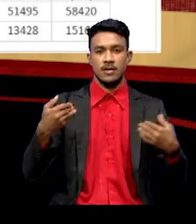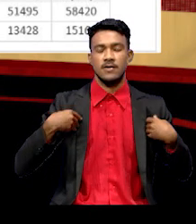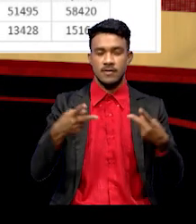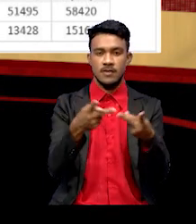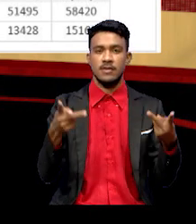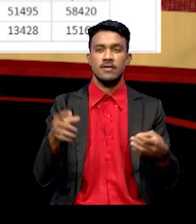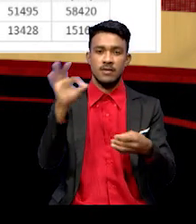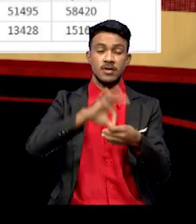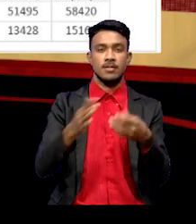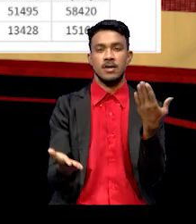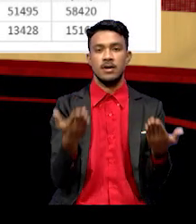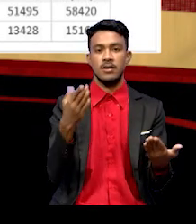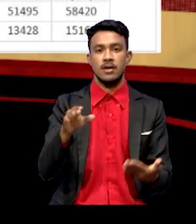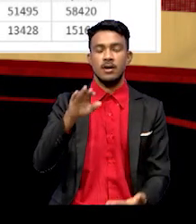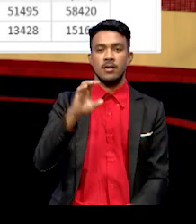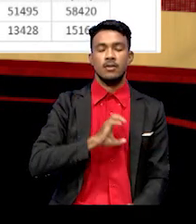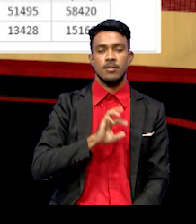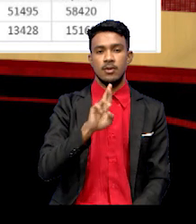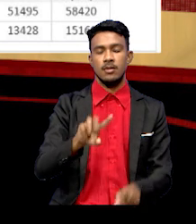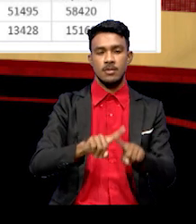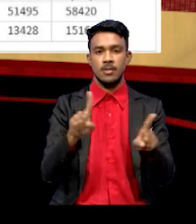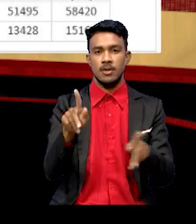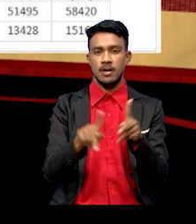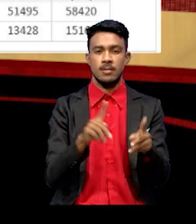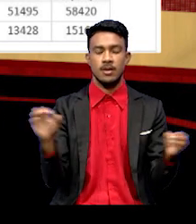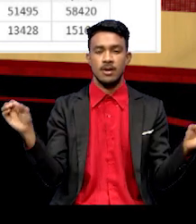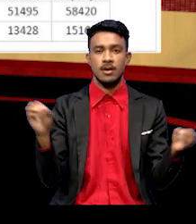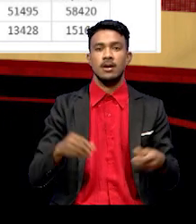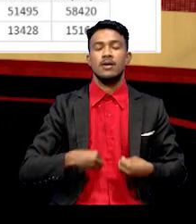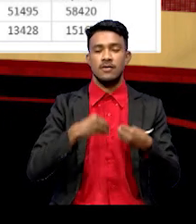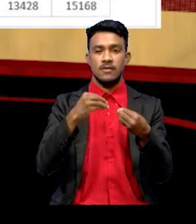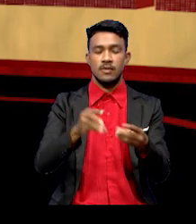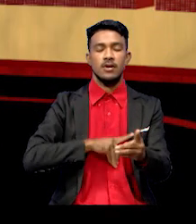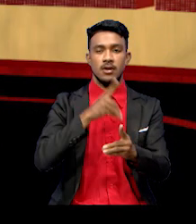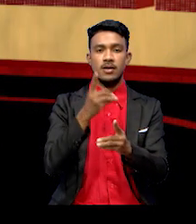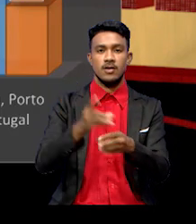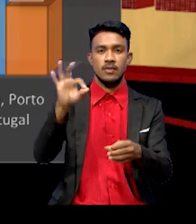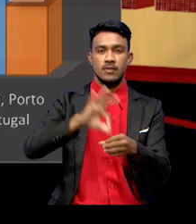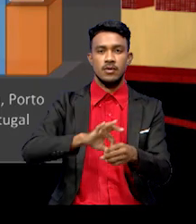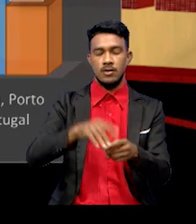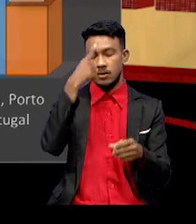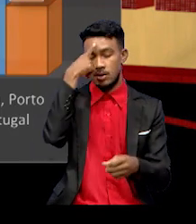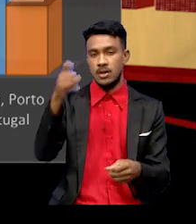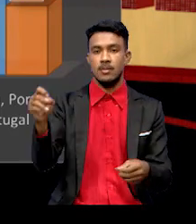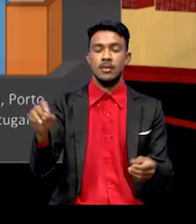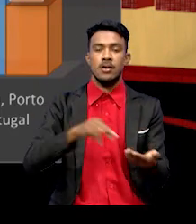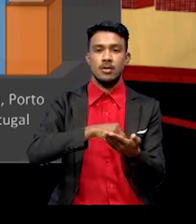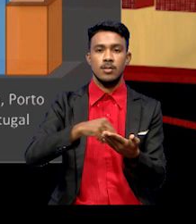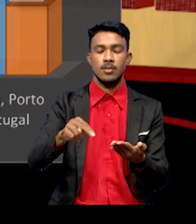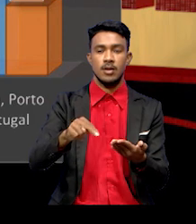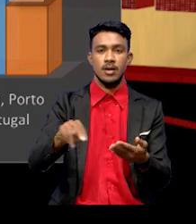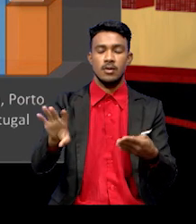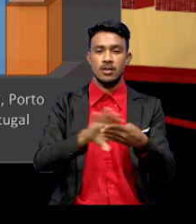votação paralelo INAP Comoro, mai be cidadão ne la exerce nia direito de voto, tamba número cartão eleitoral, husi